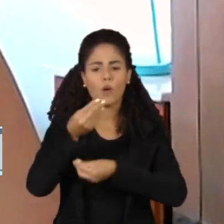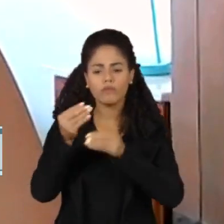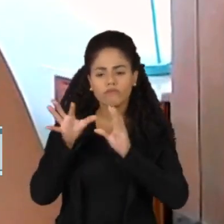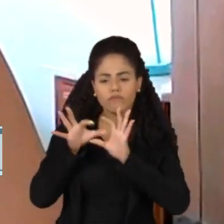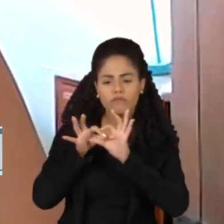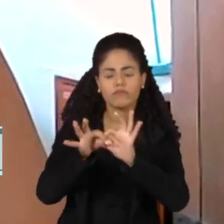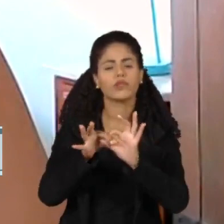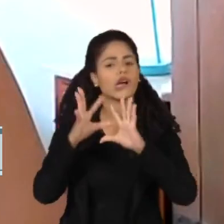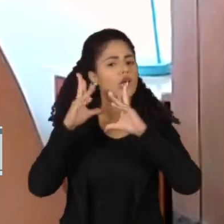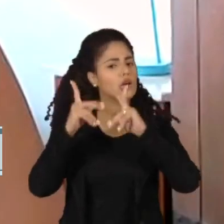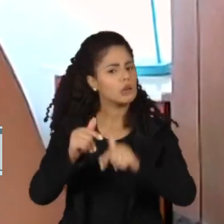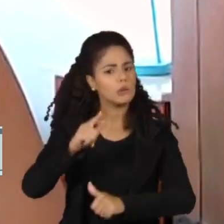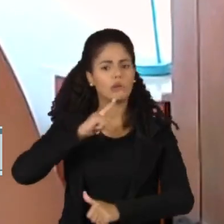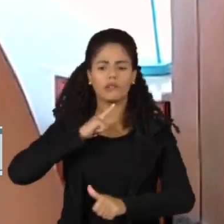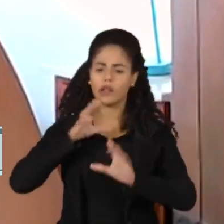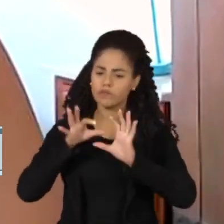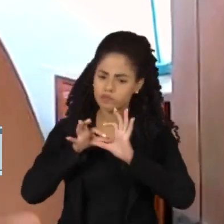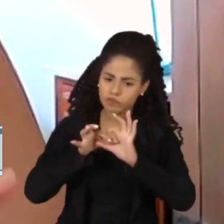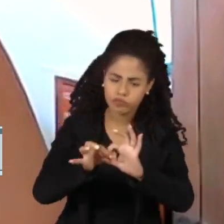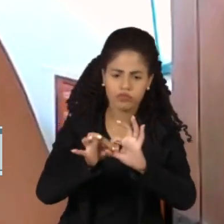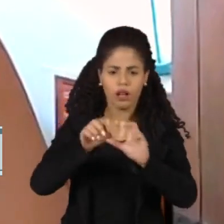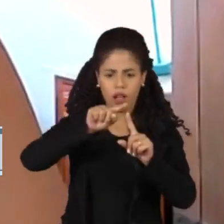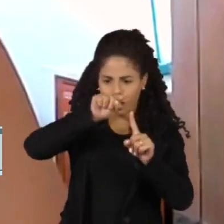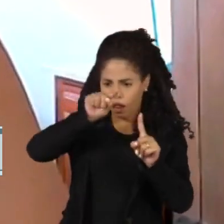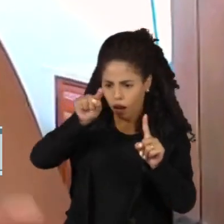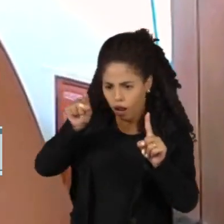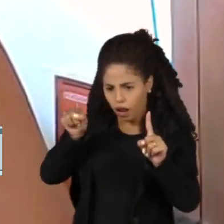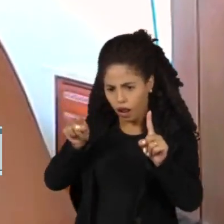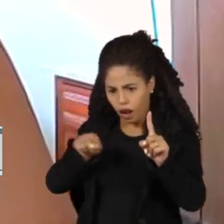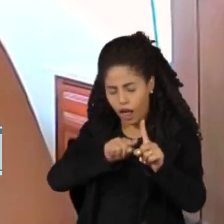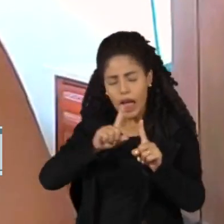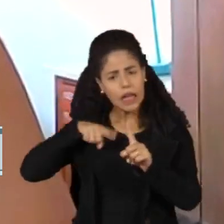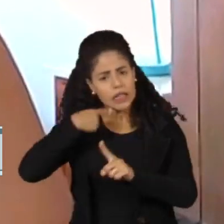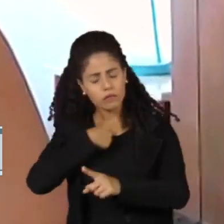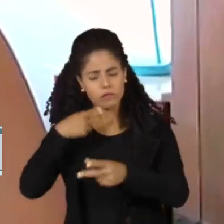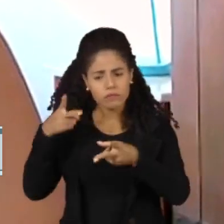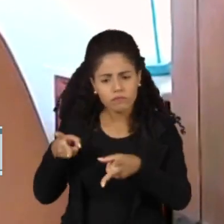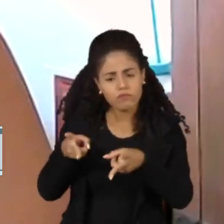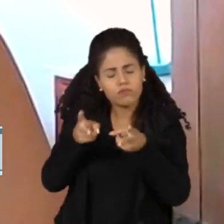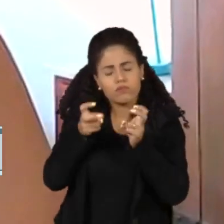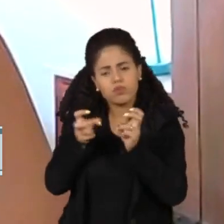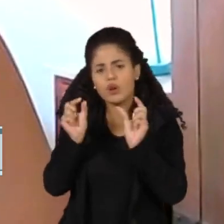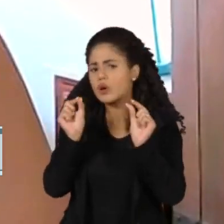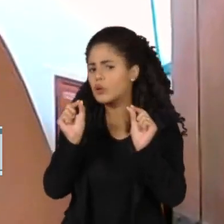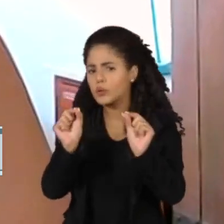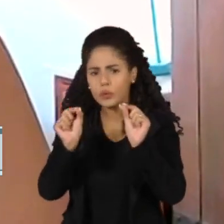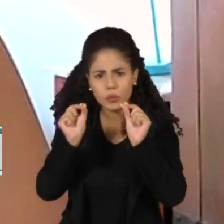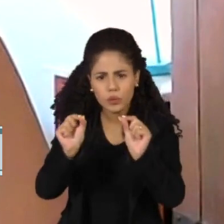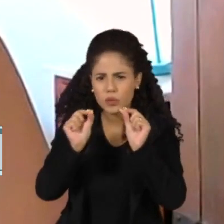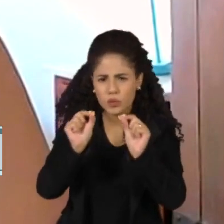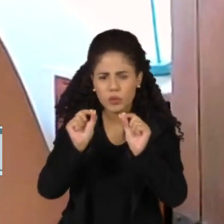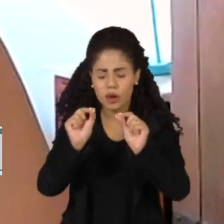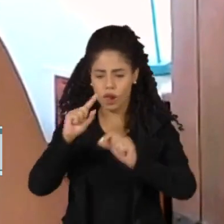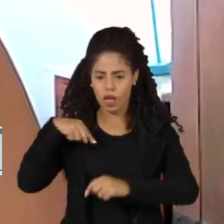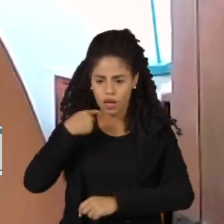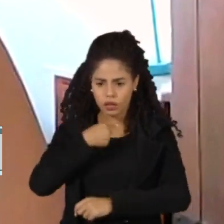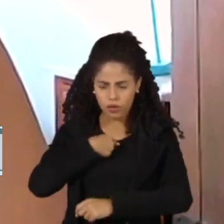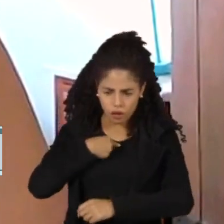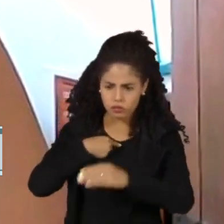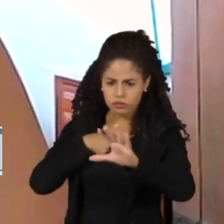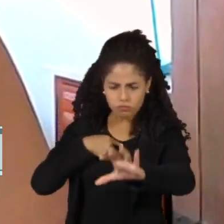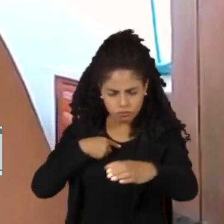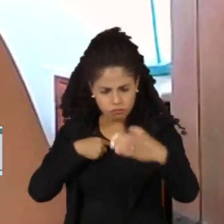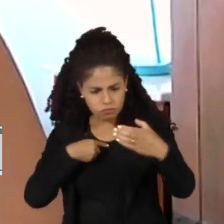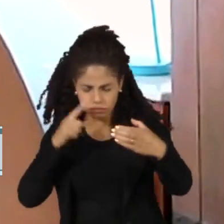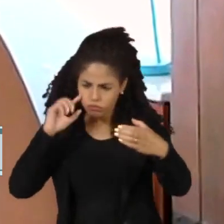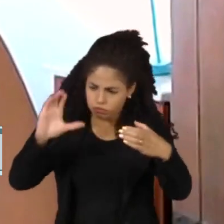outras, Todo o ciclo do alimento permite que a gente perceba que o que a gente escolhe para